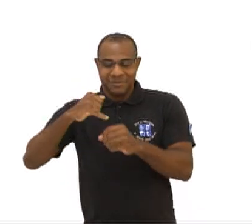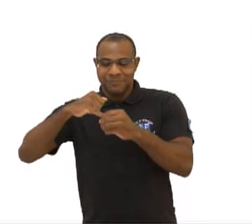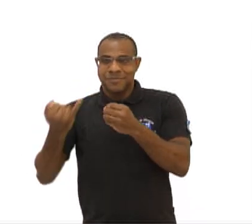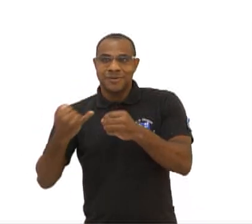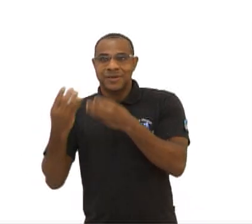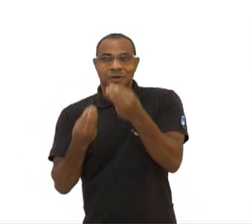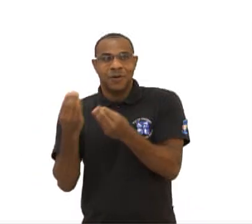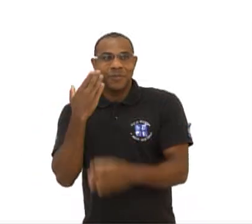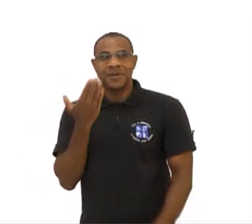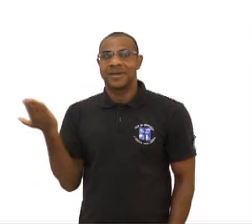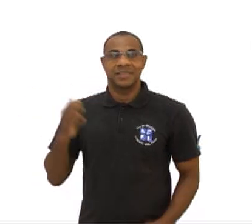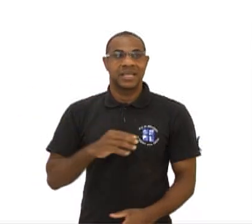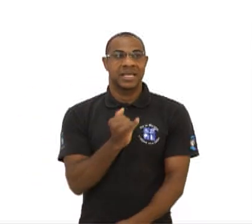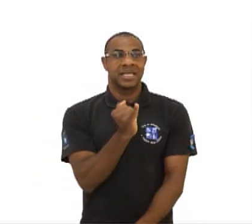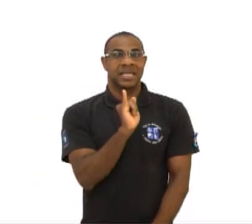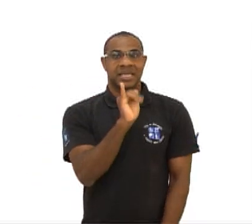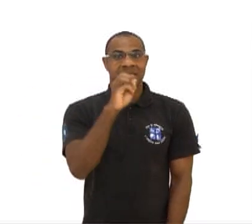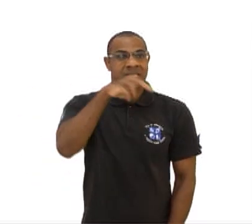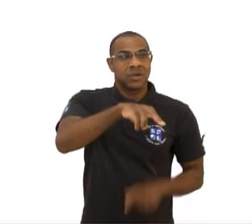situação aqui, ó. A gente tem esse íon, que é o